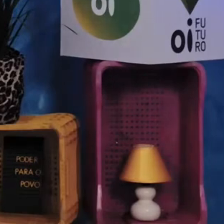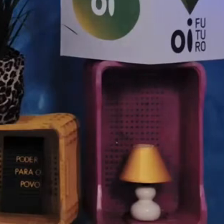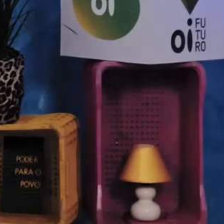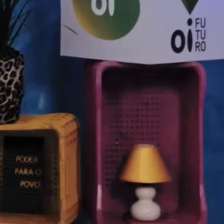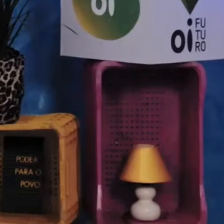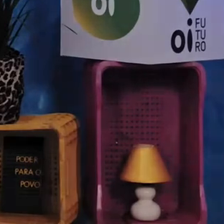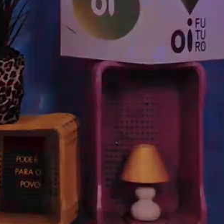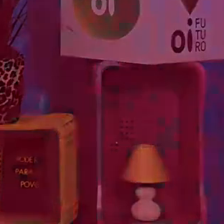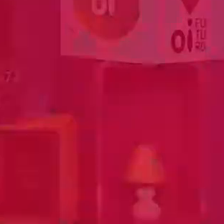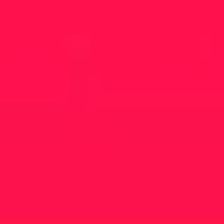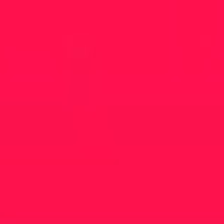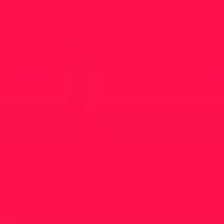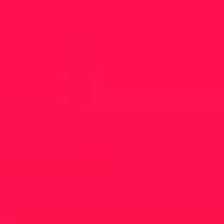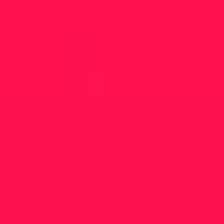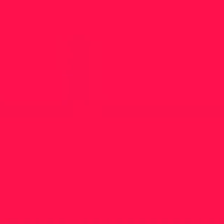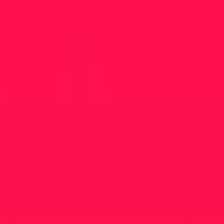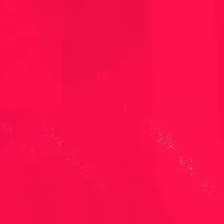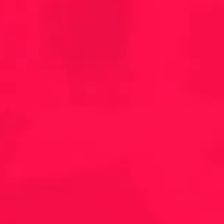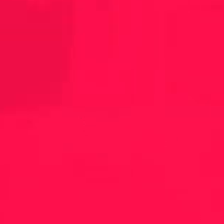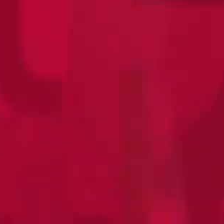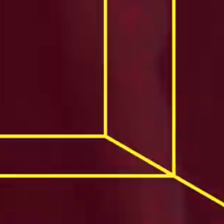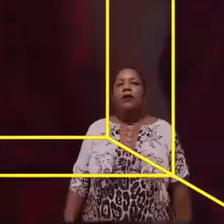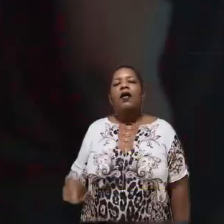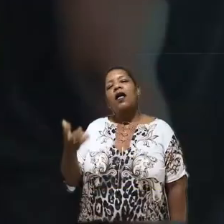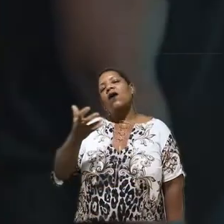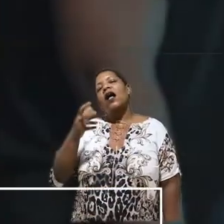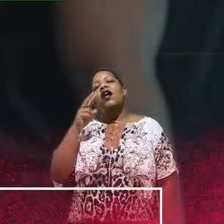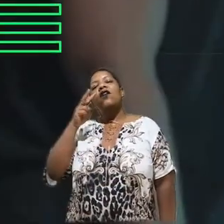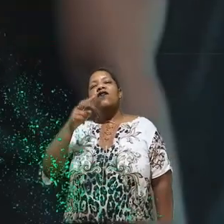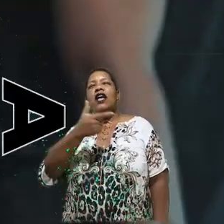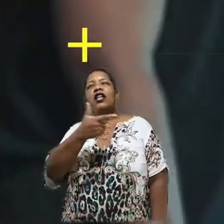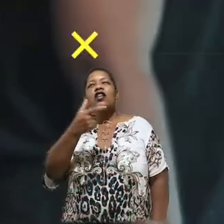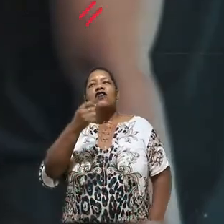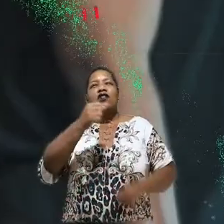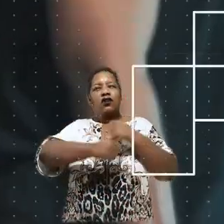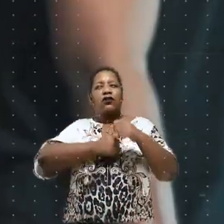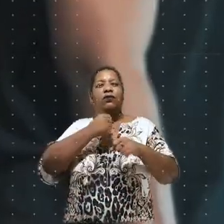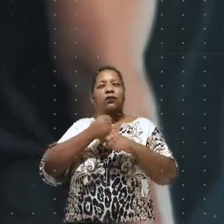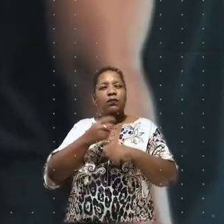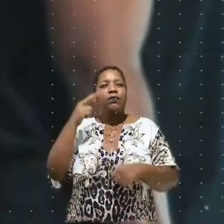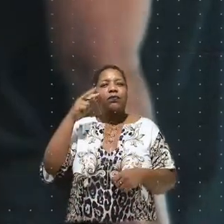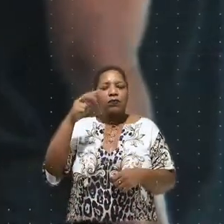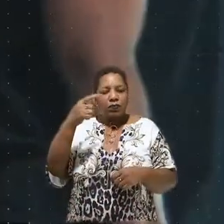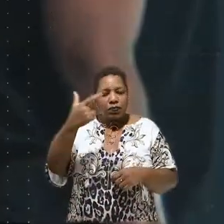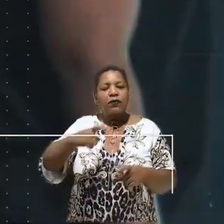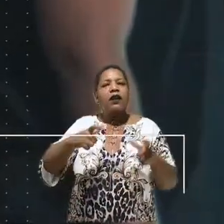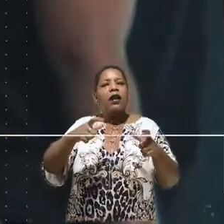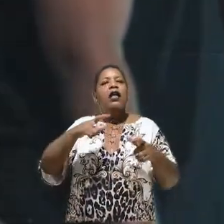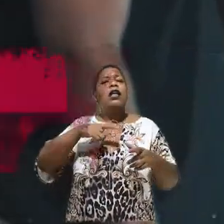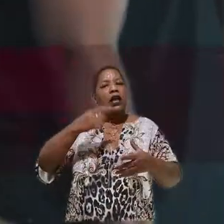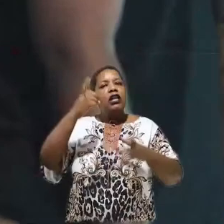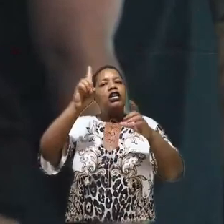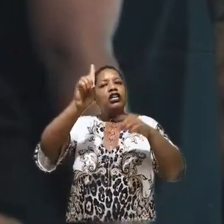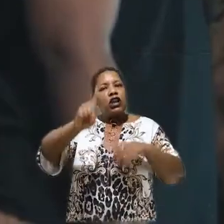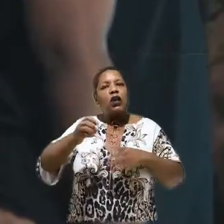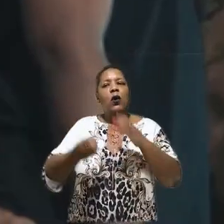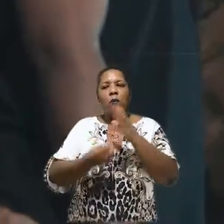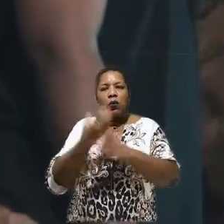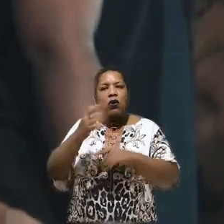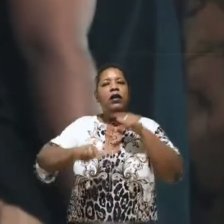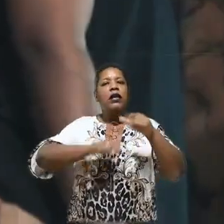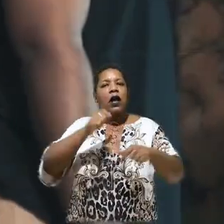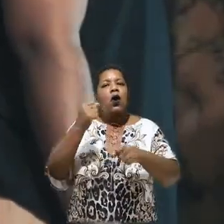Luís do Maranhão eu quero ver daqui 20 anos não tem notícia de continuar dos livros e publicações